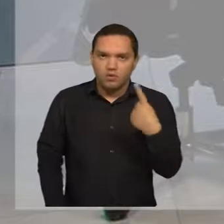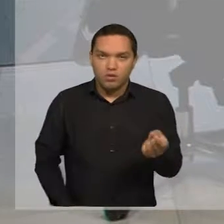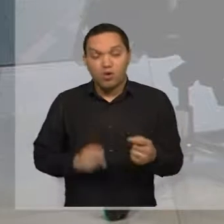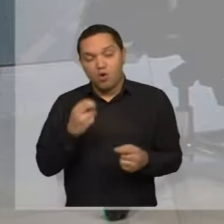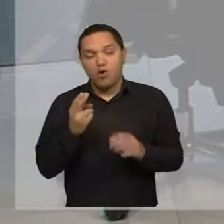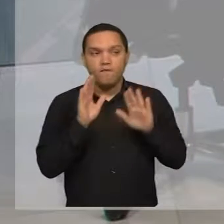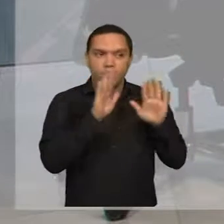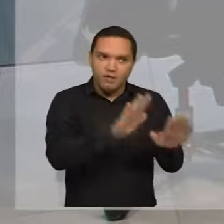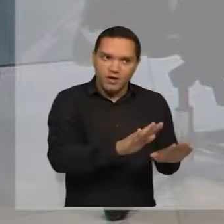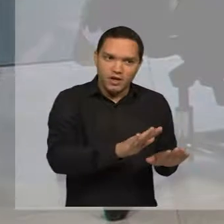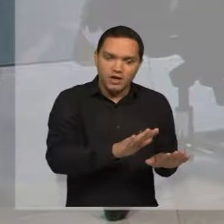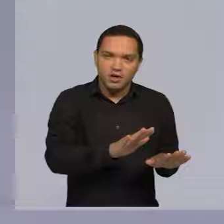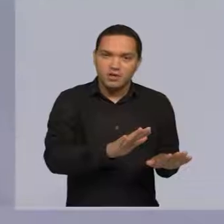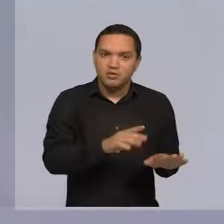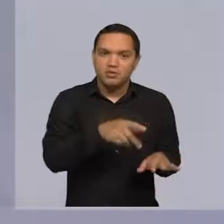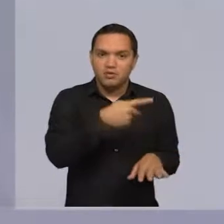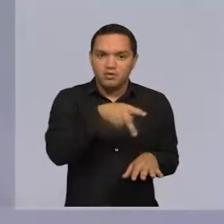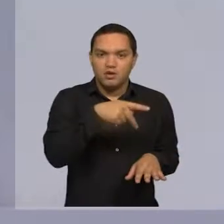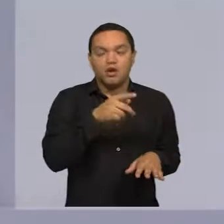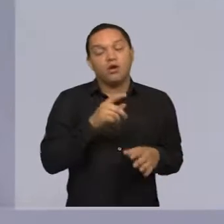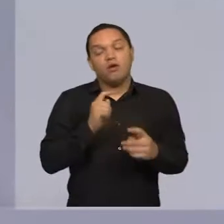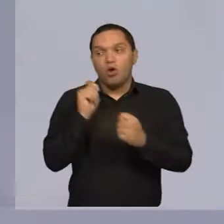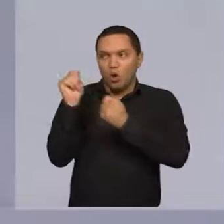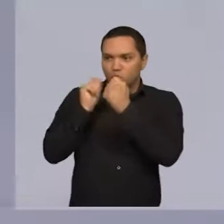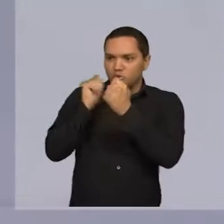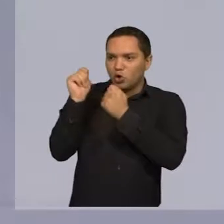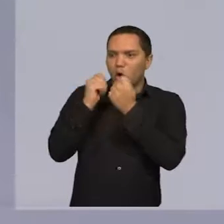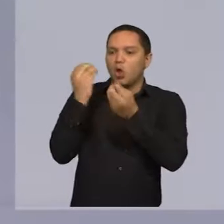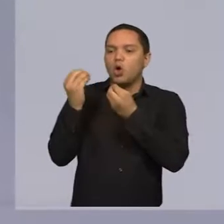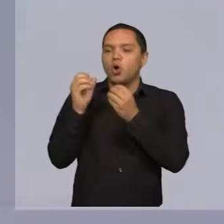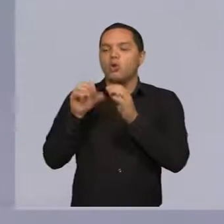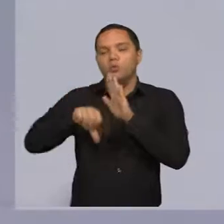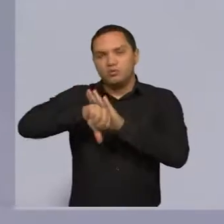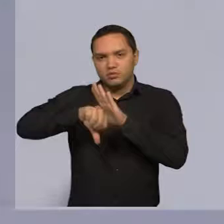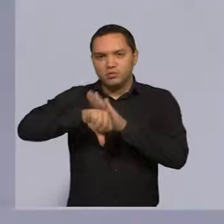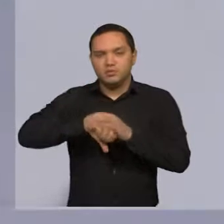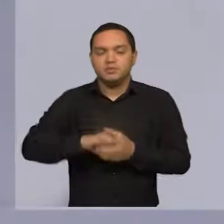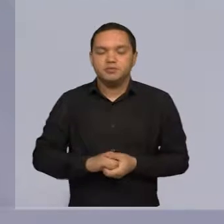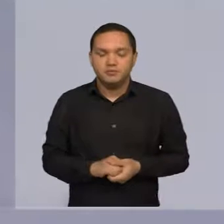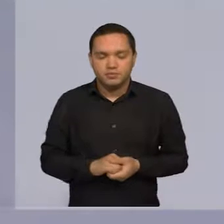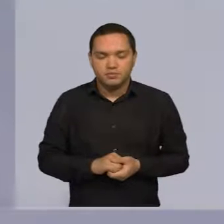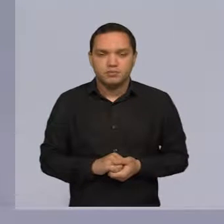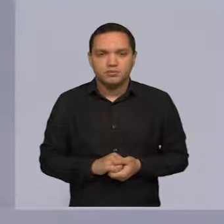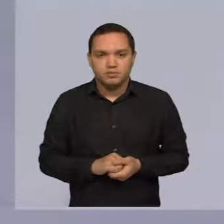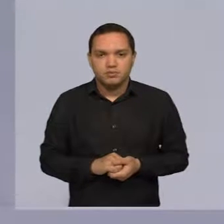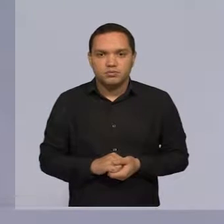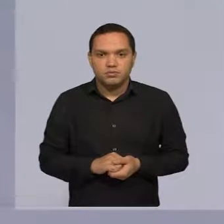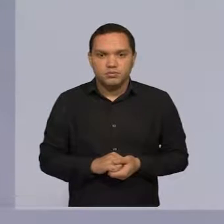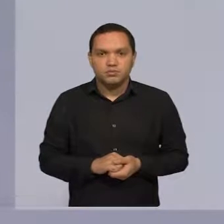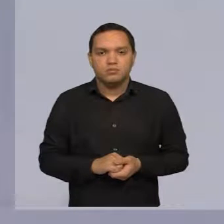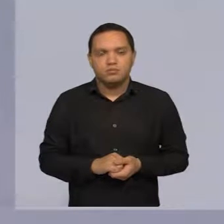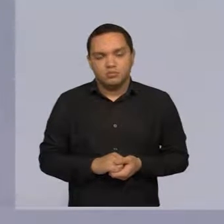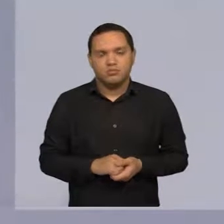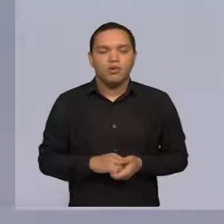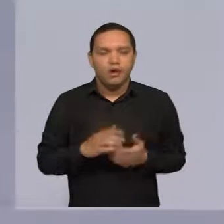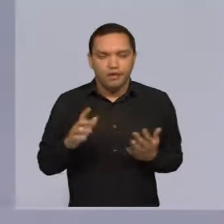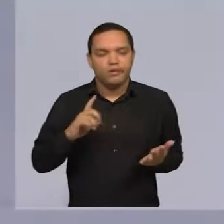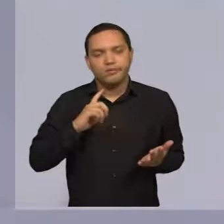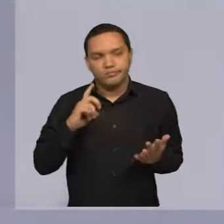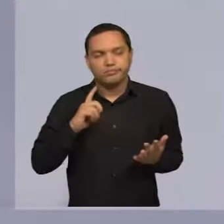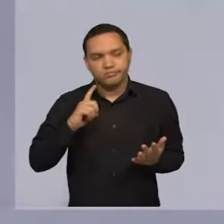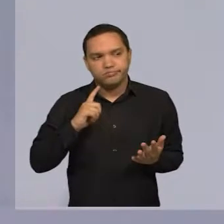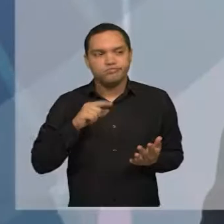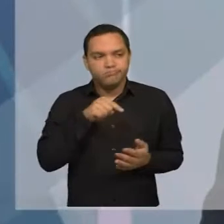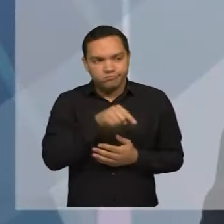ficam lá e de lá, né, controlam. Né? Abriu-se a imensa possibilidade de